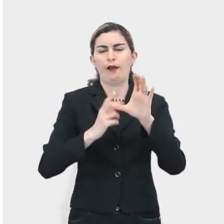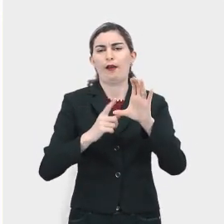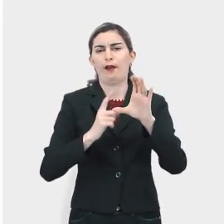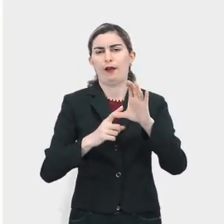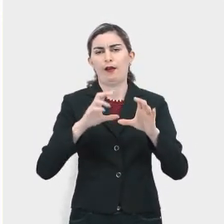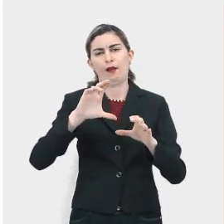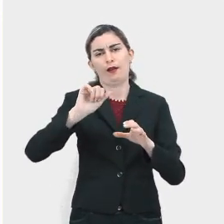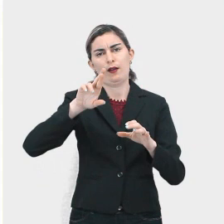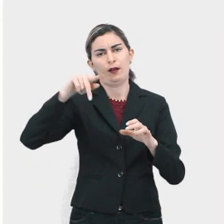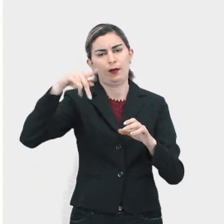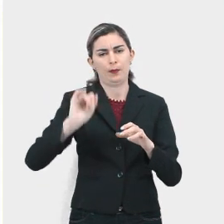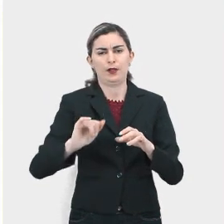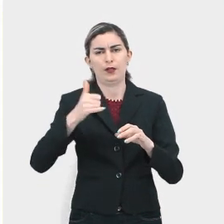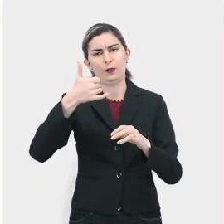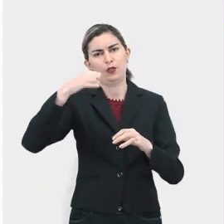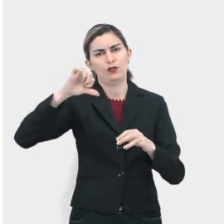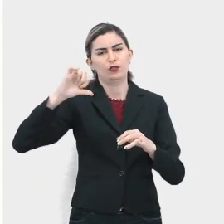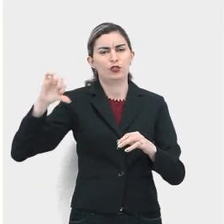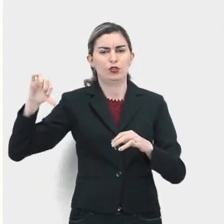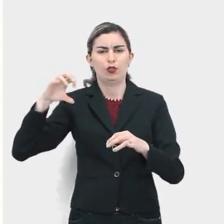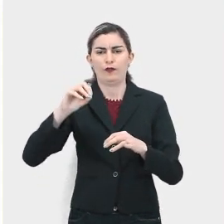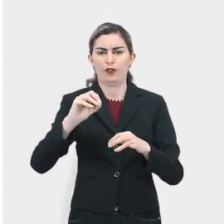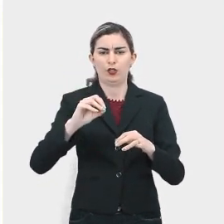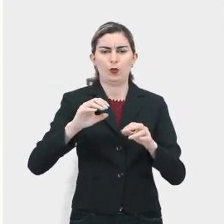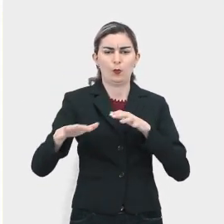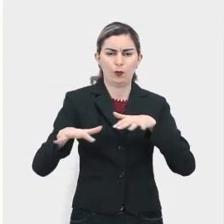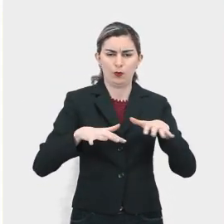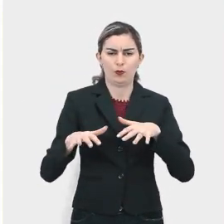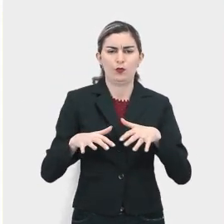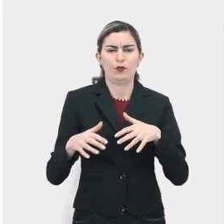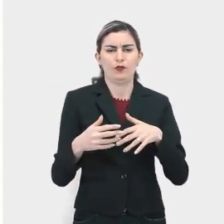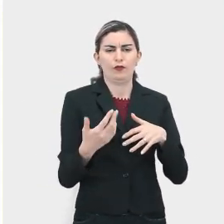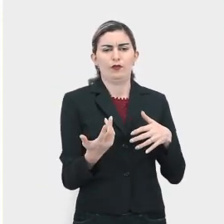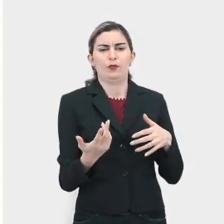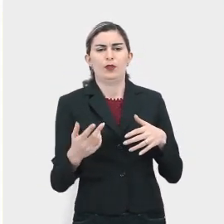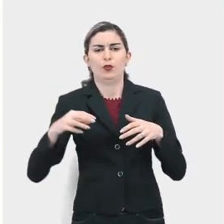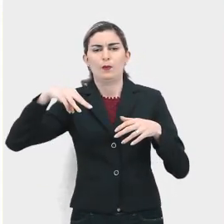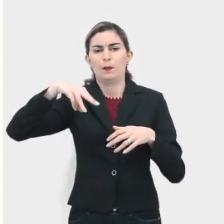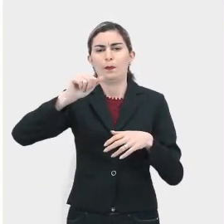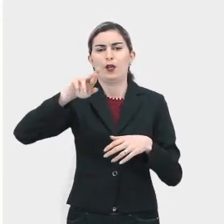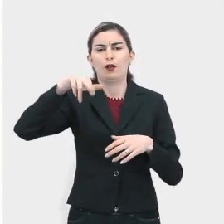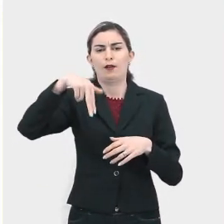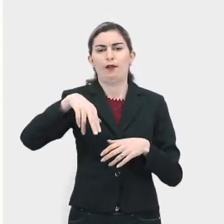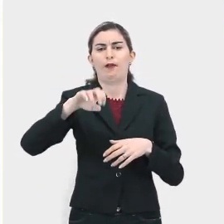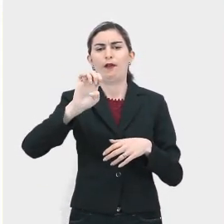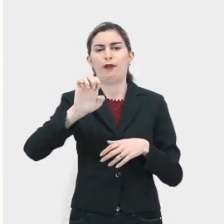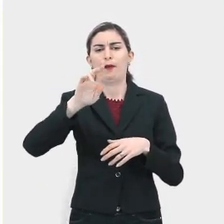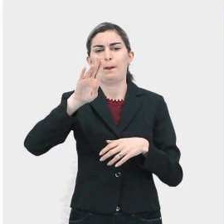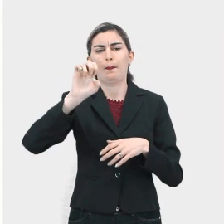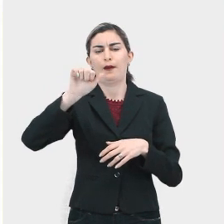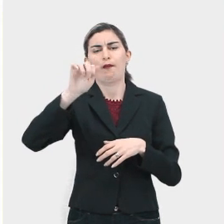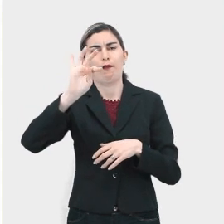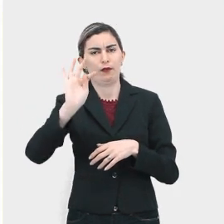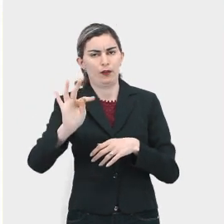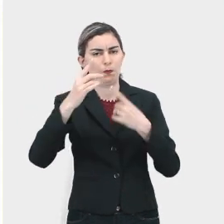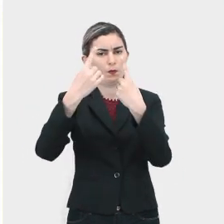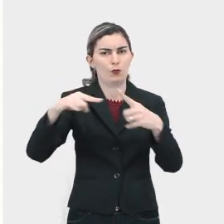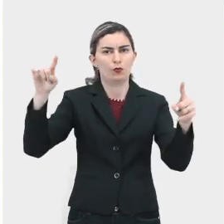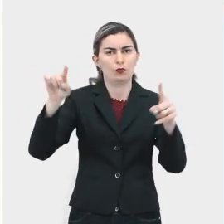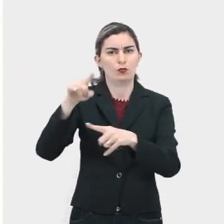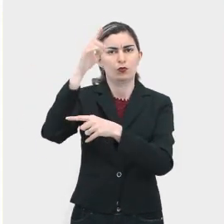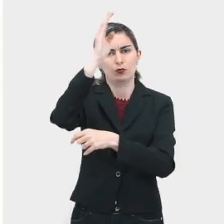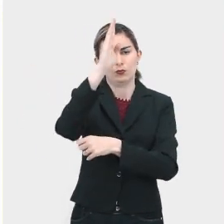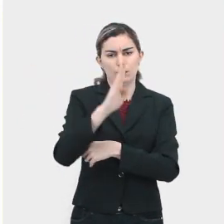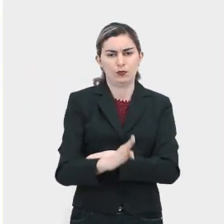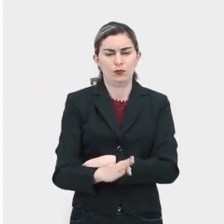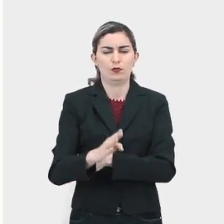de 90 foi atuante no movimento Mangue Beat, movimento considerado por muitos como a última revolução musical brasileira,